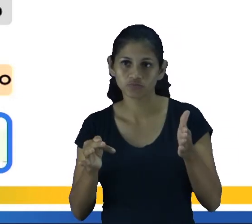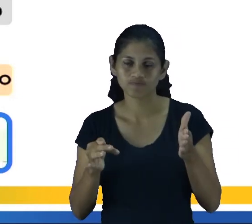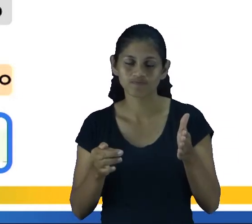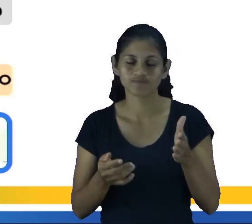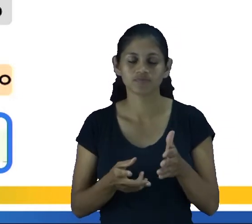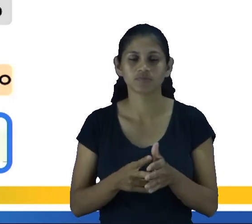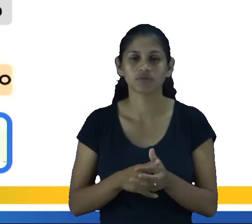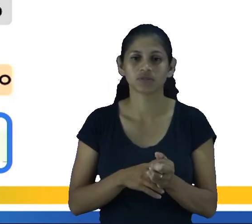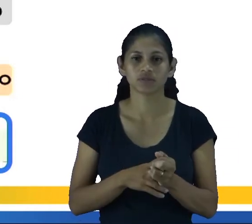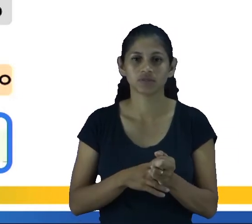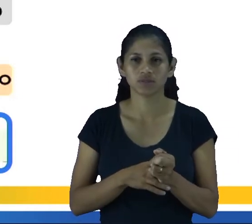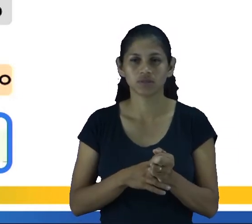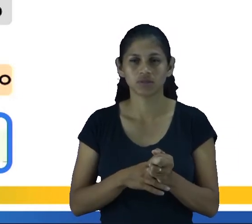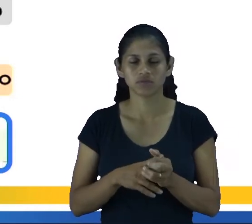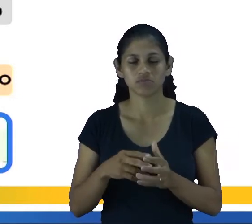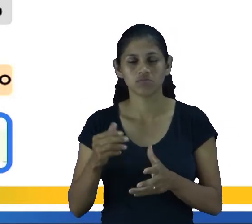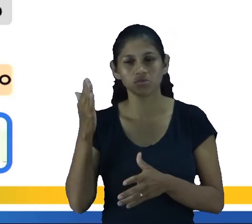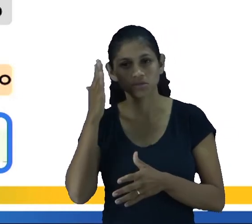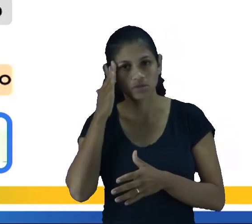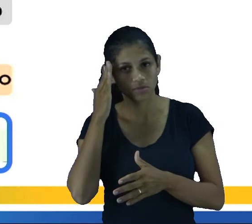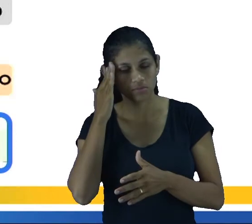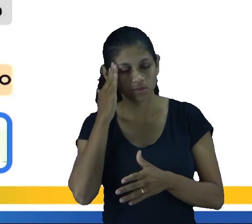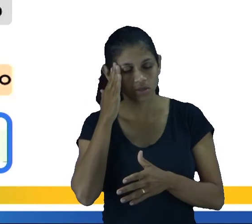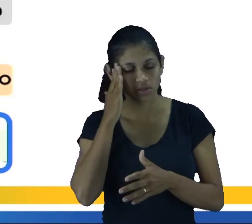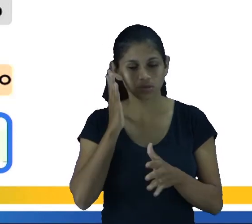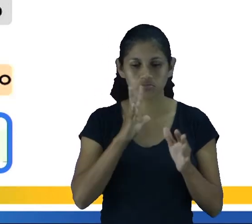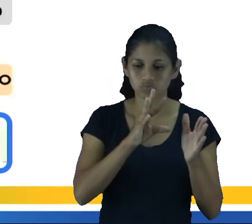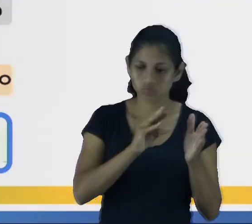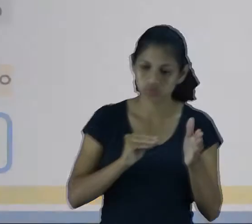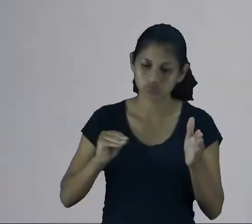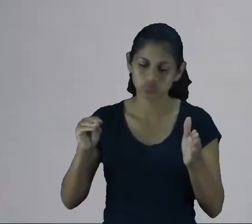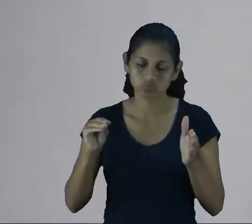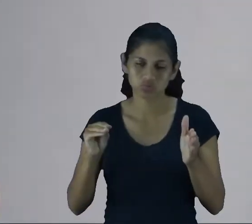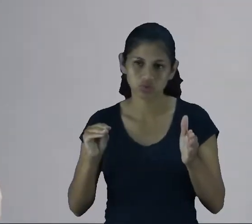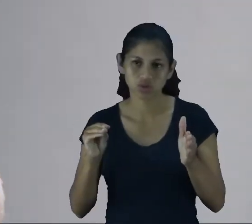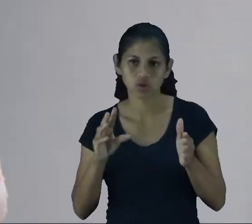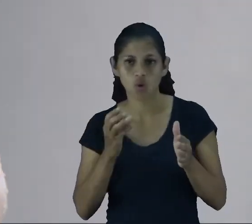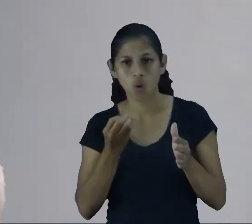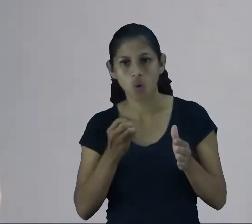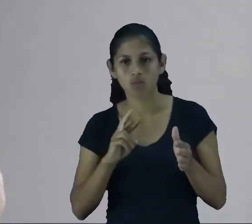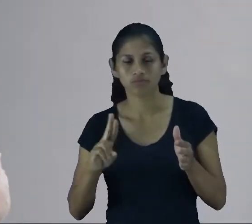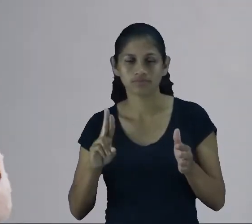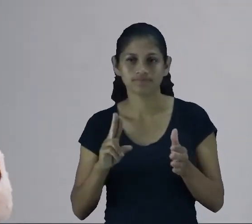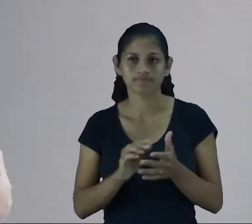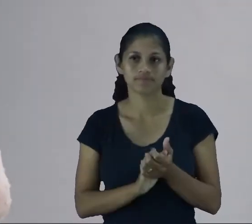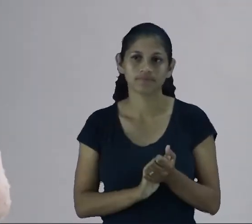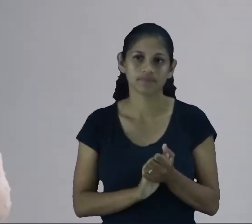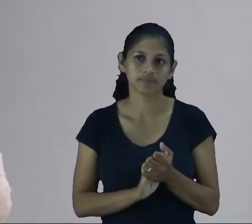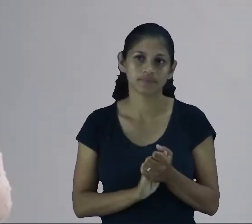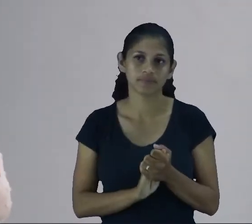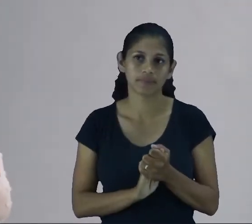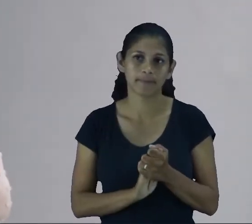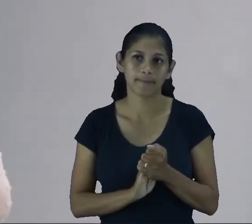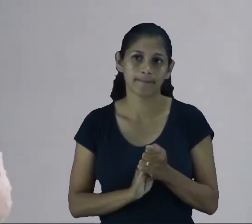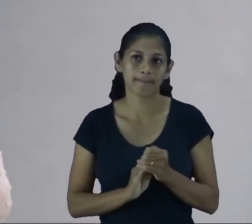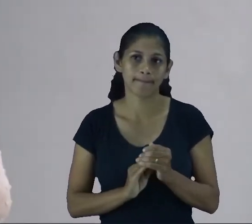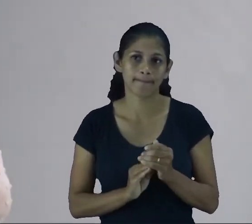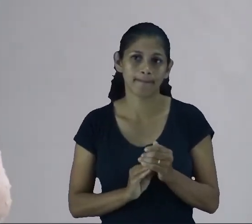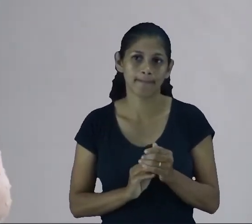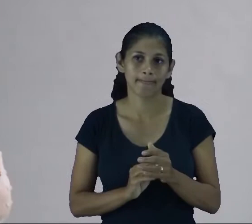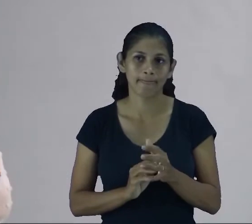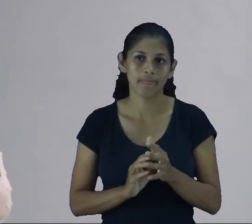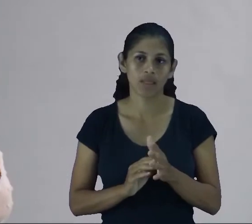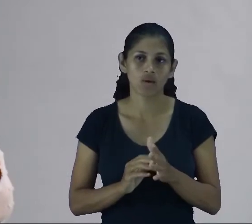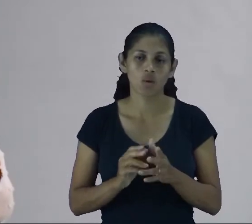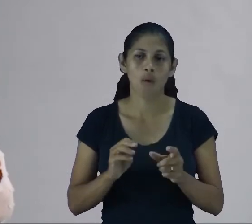não a simples troca ou deslocamento. A nossa próxima reação química é a reação de dupla troca.